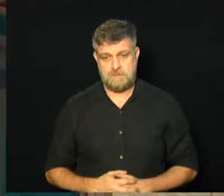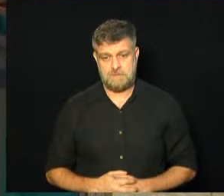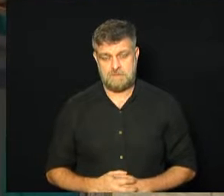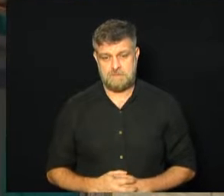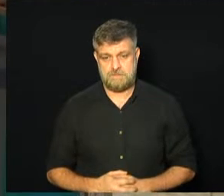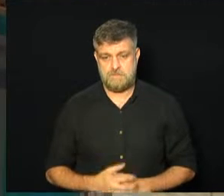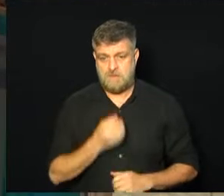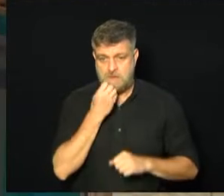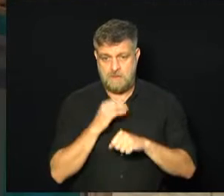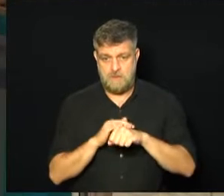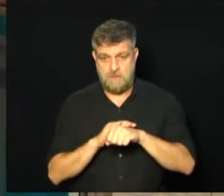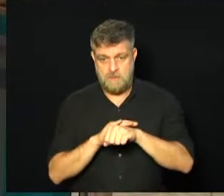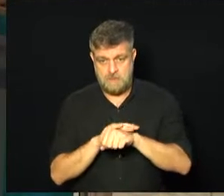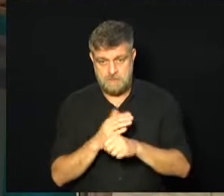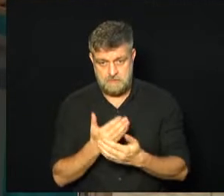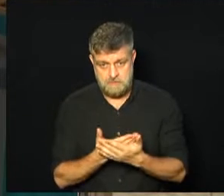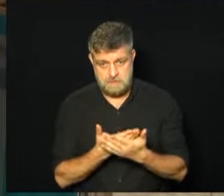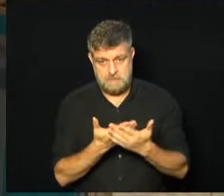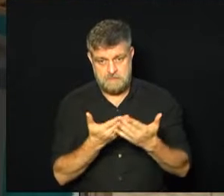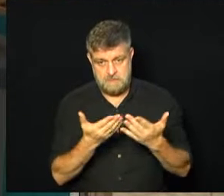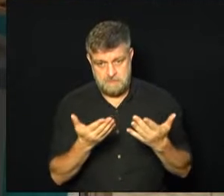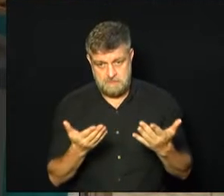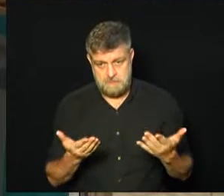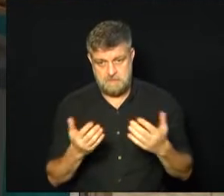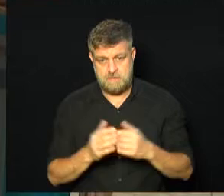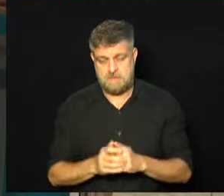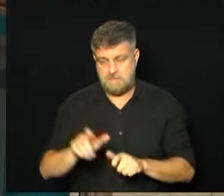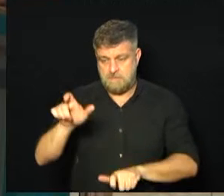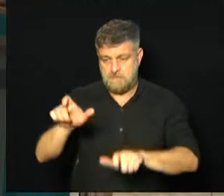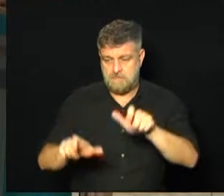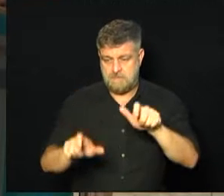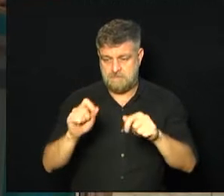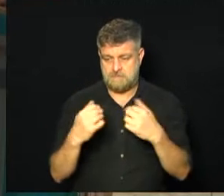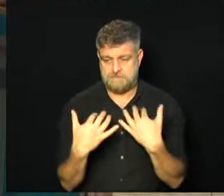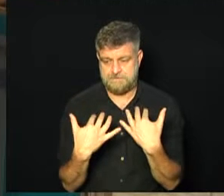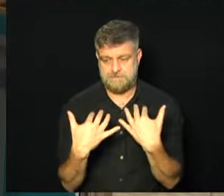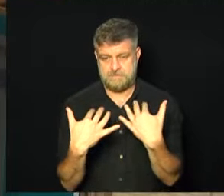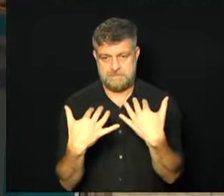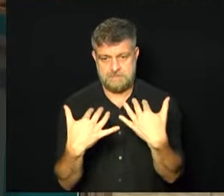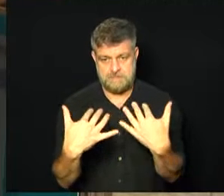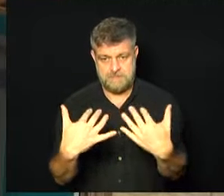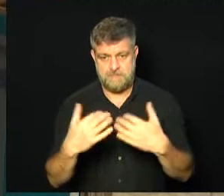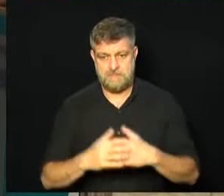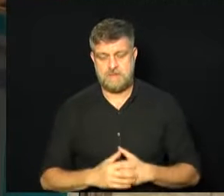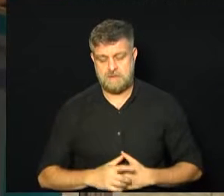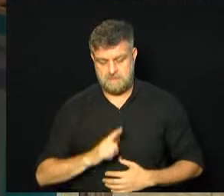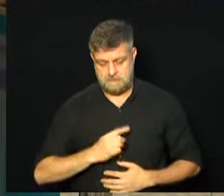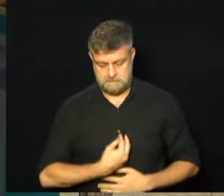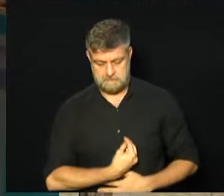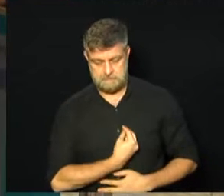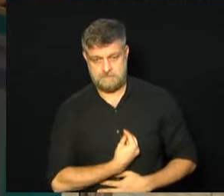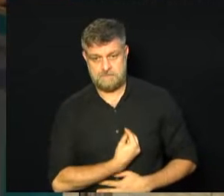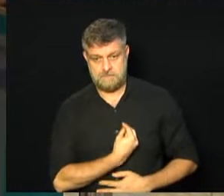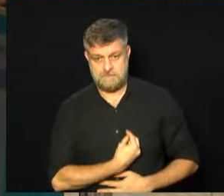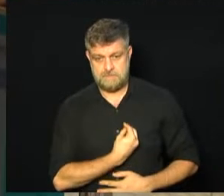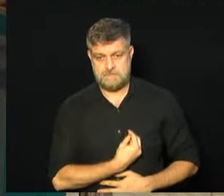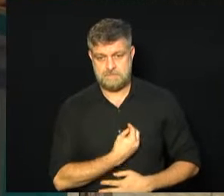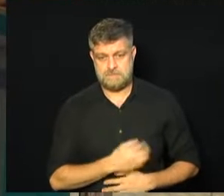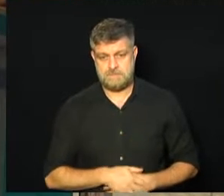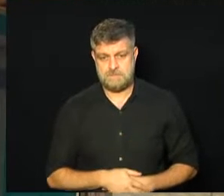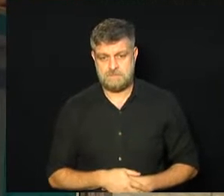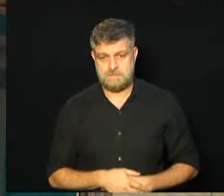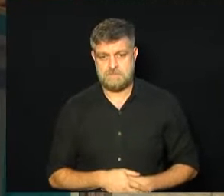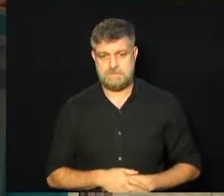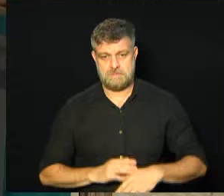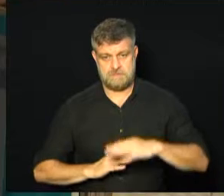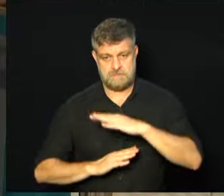Bom, boa noite mais uma vez a todas e todos e todes que estão aqui nessa